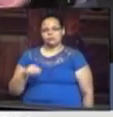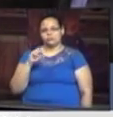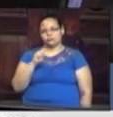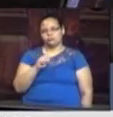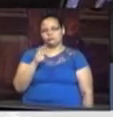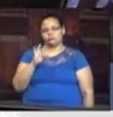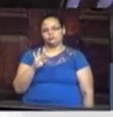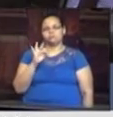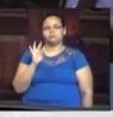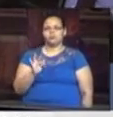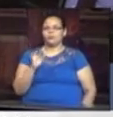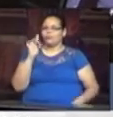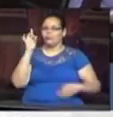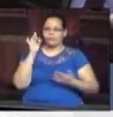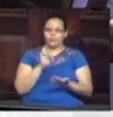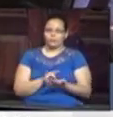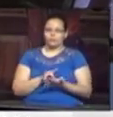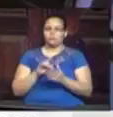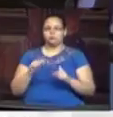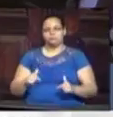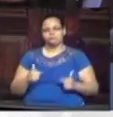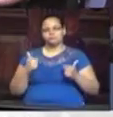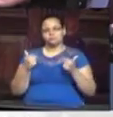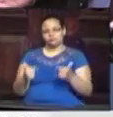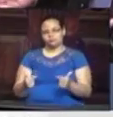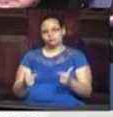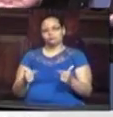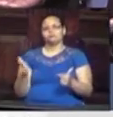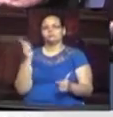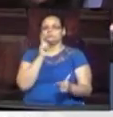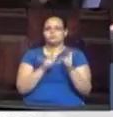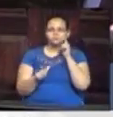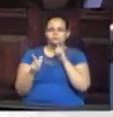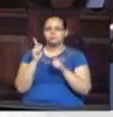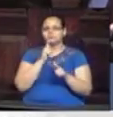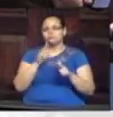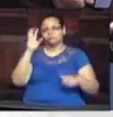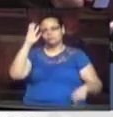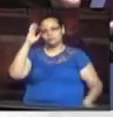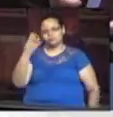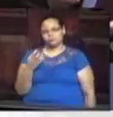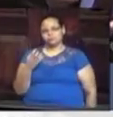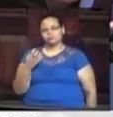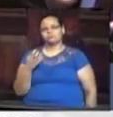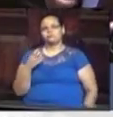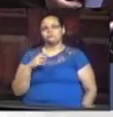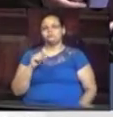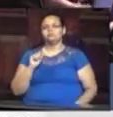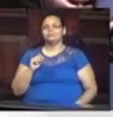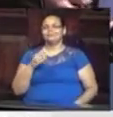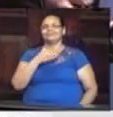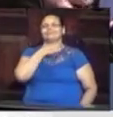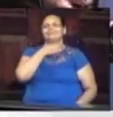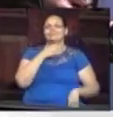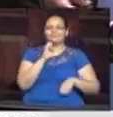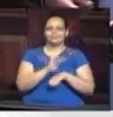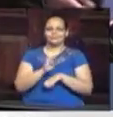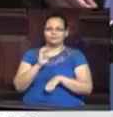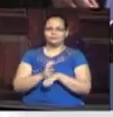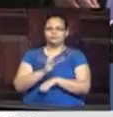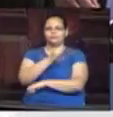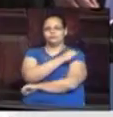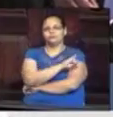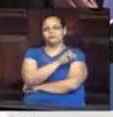Federal verdadeiramente empenhado em conseguir uma solução para a crise do Estado do